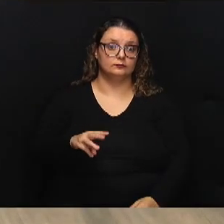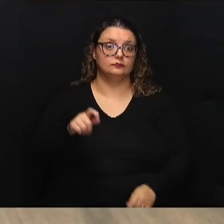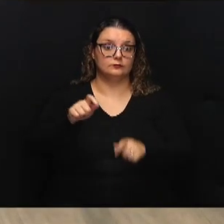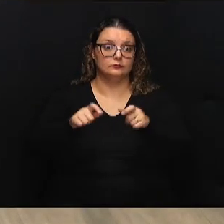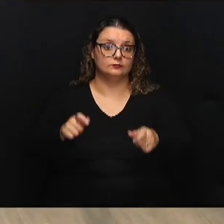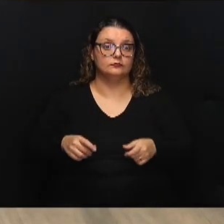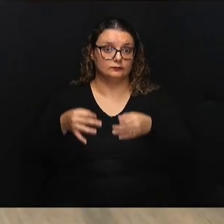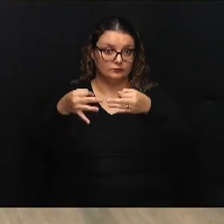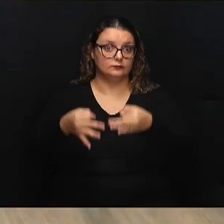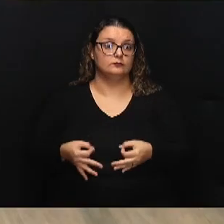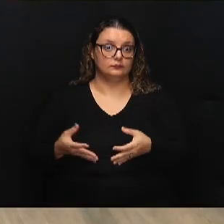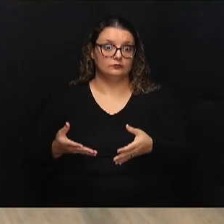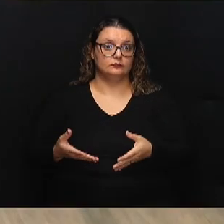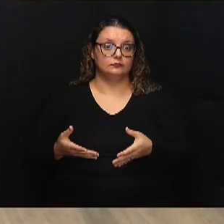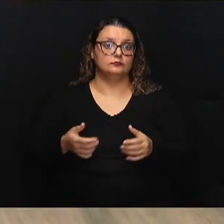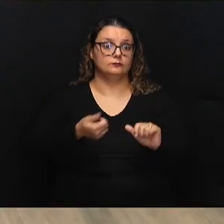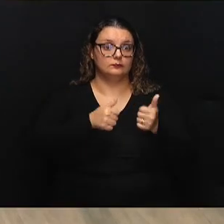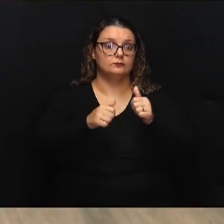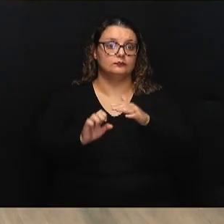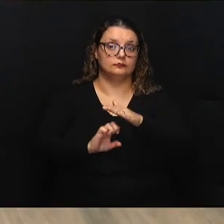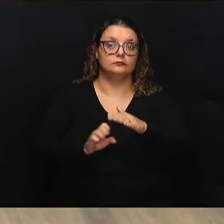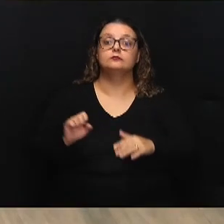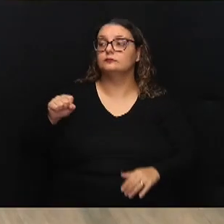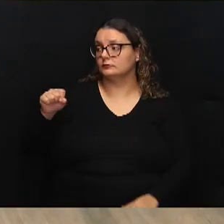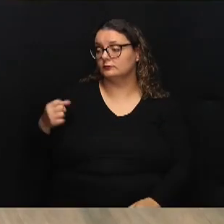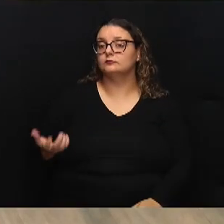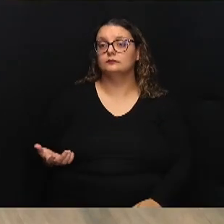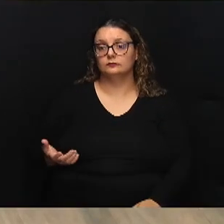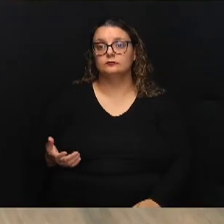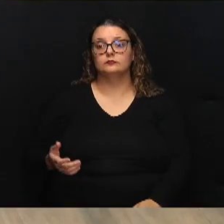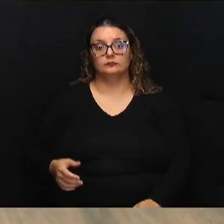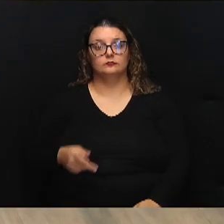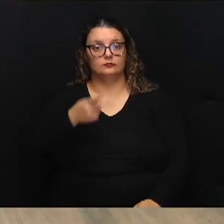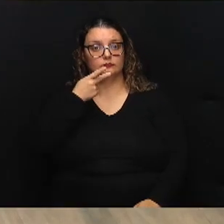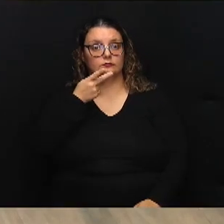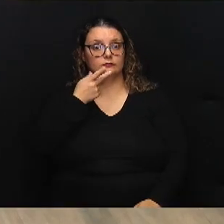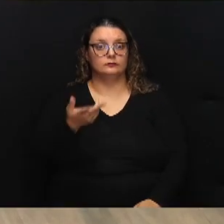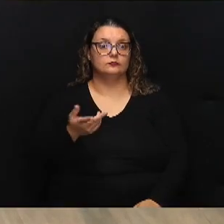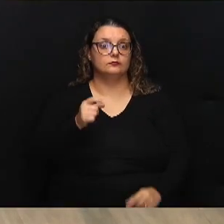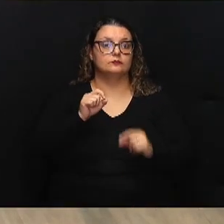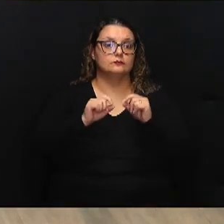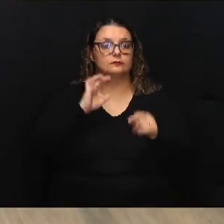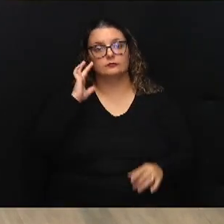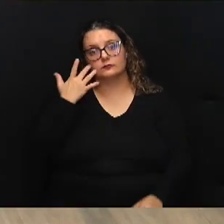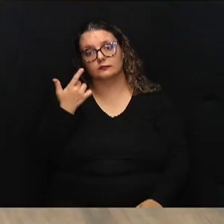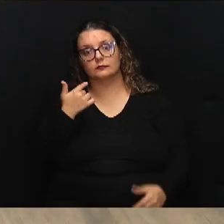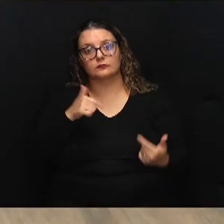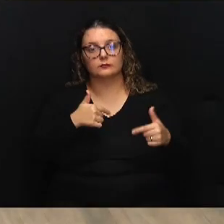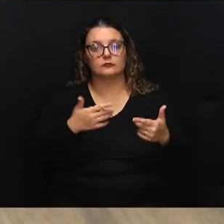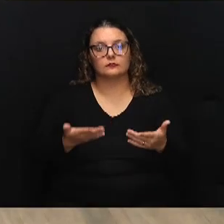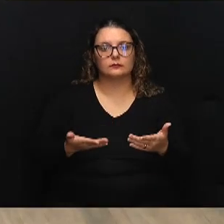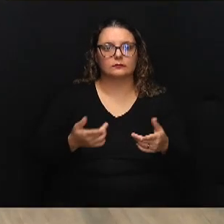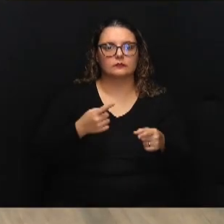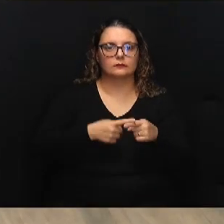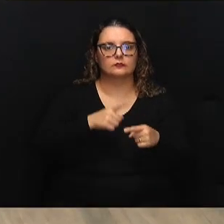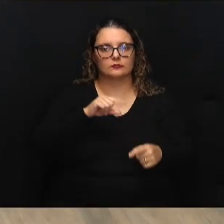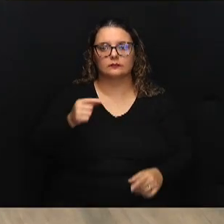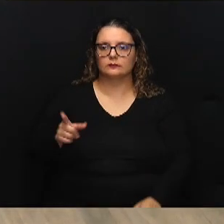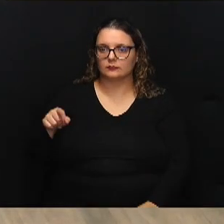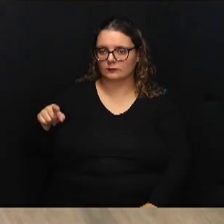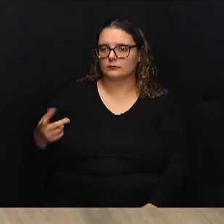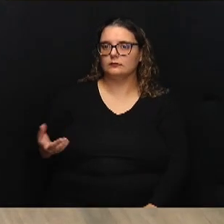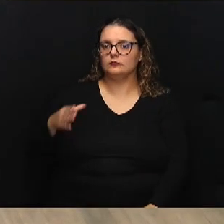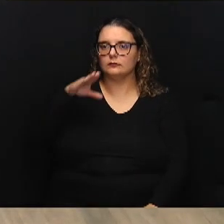podem justamente avaliar a empresa, né? Falar o que achou quando trabalhou lá, por que saiu. Os